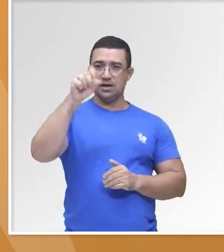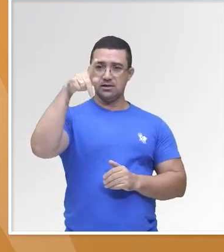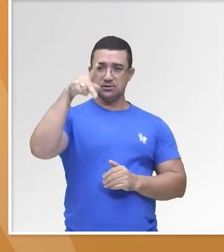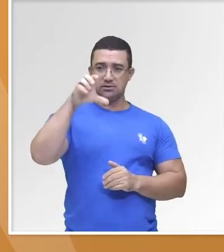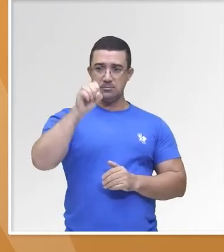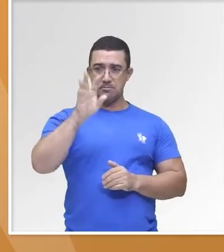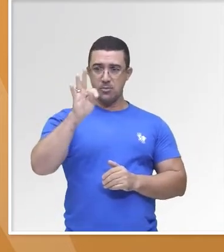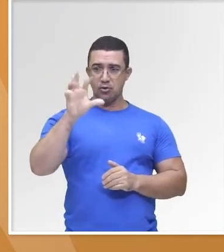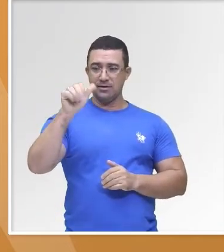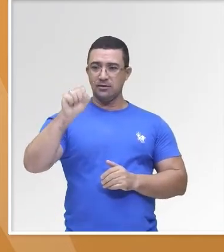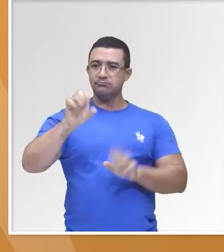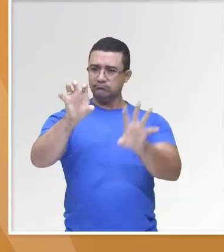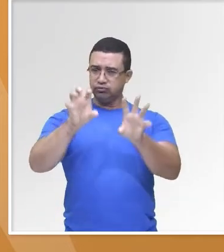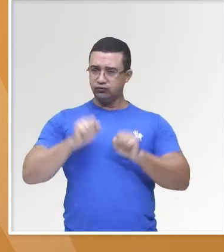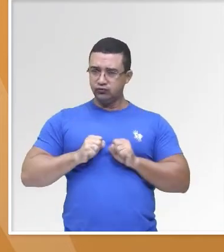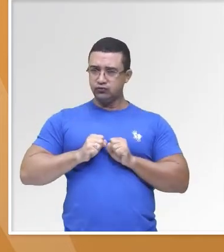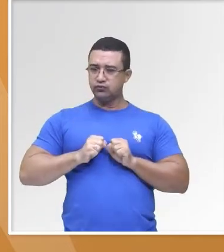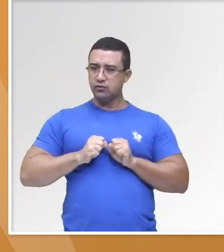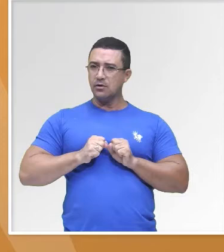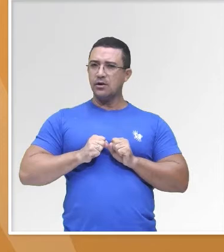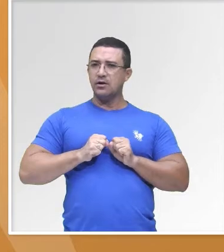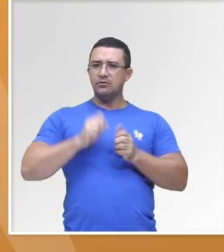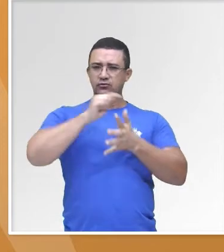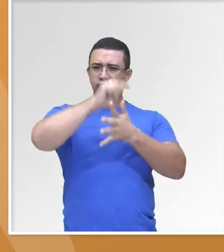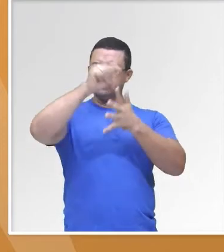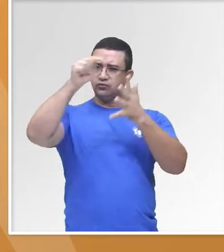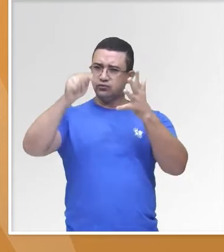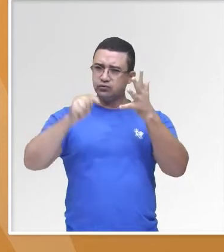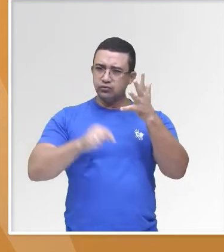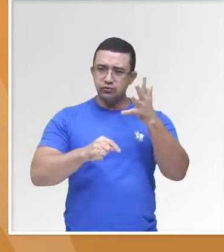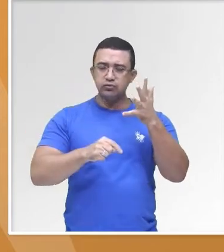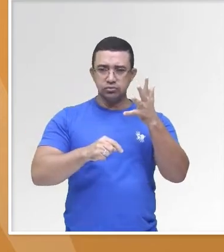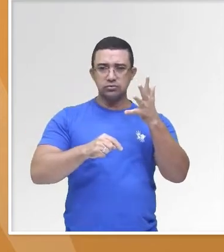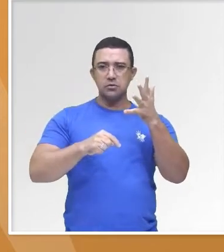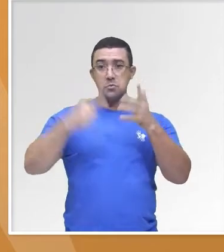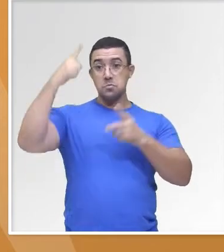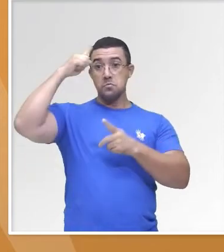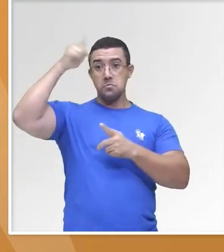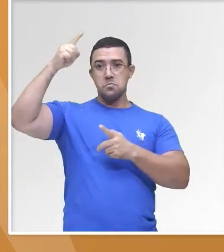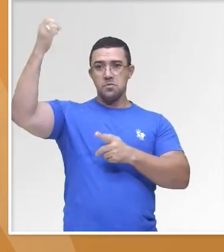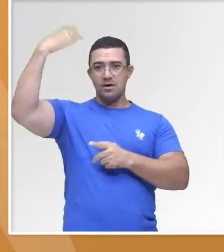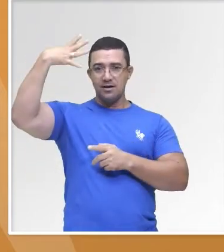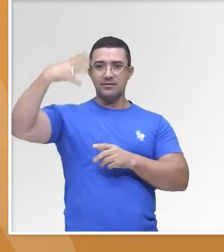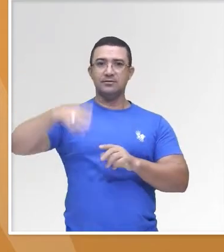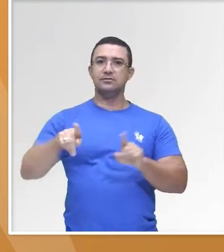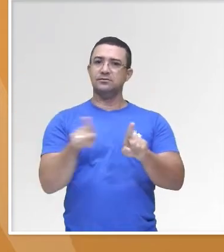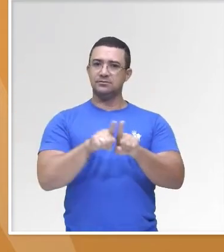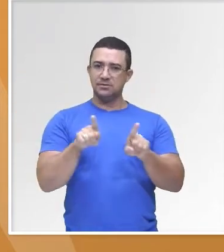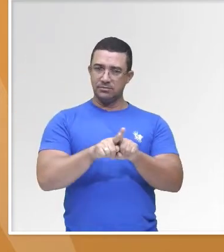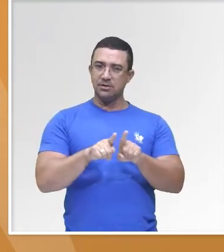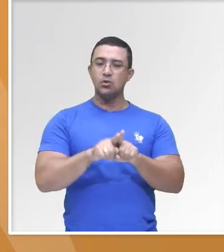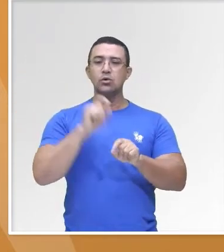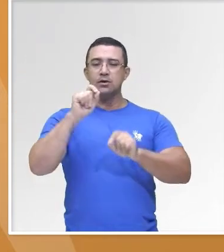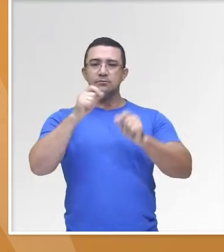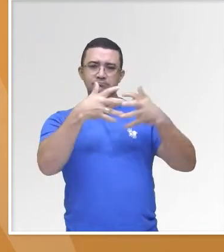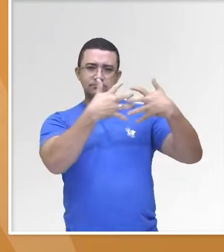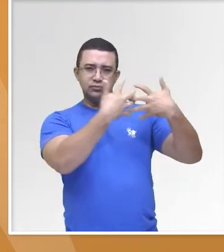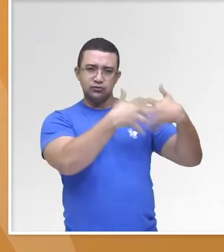princípios iluministas, como o racionalismo, os ideais filantrópicos e